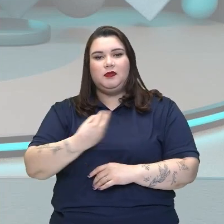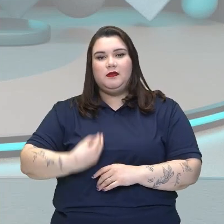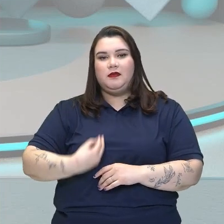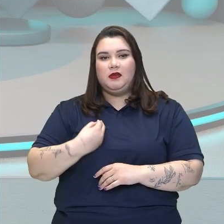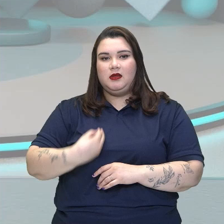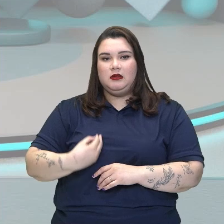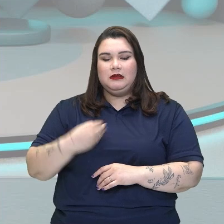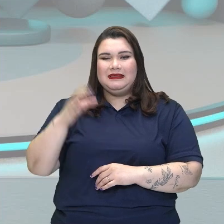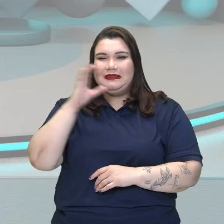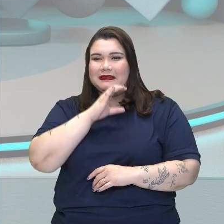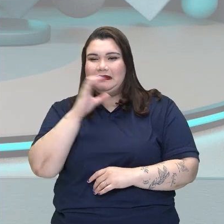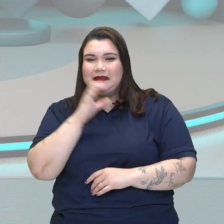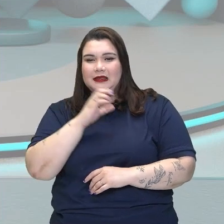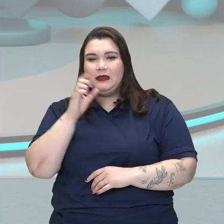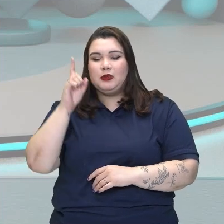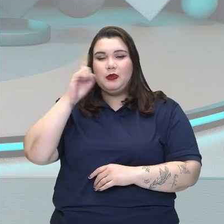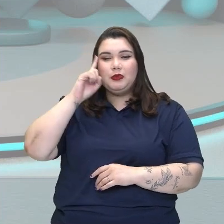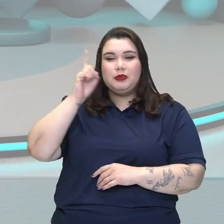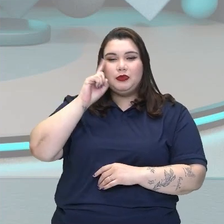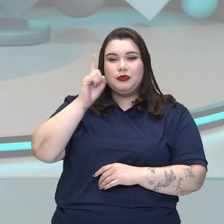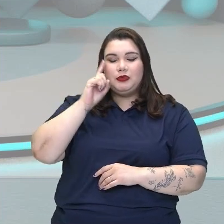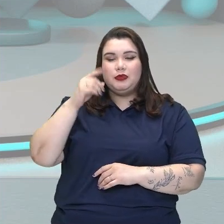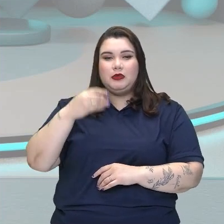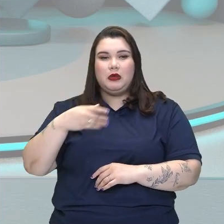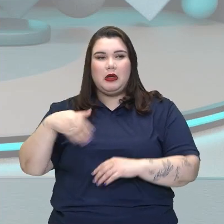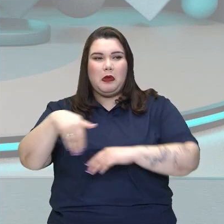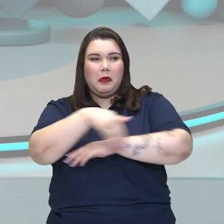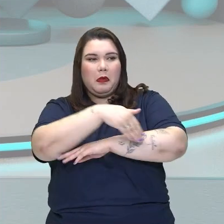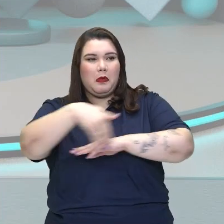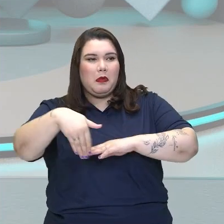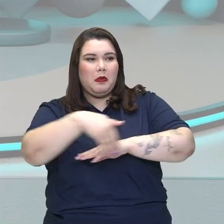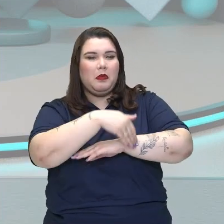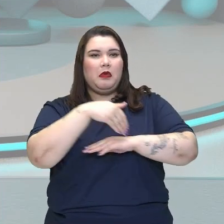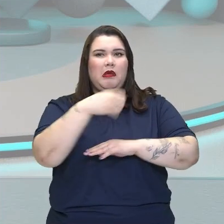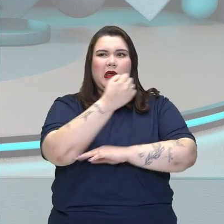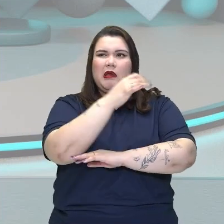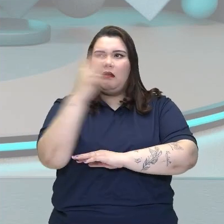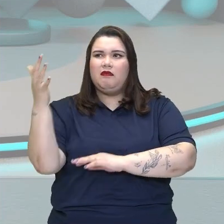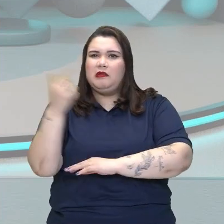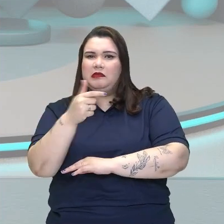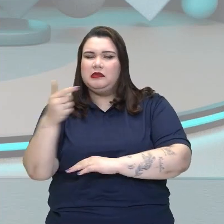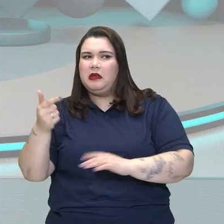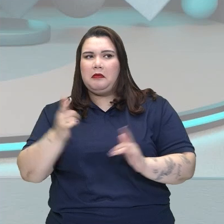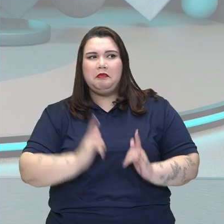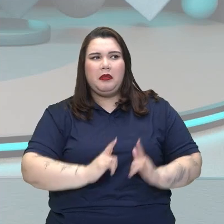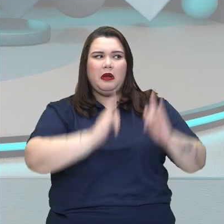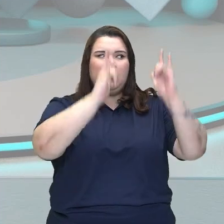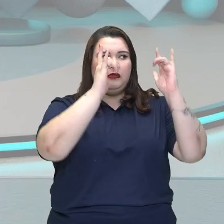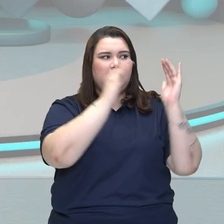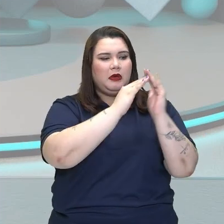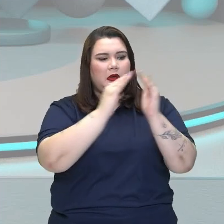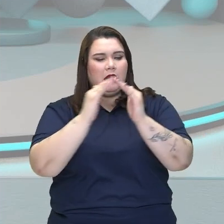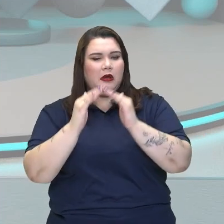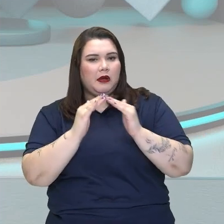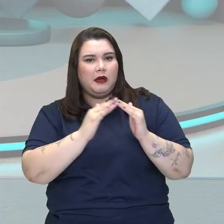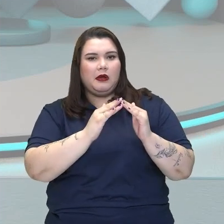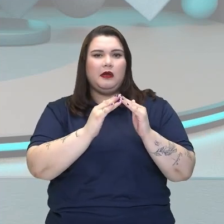mundo corrido, em grandes avenidas, em grandes prédios, né, num trânsito aí,